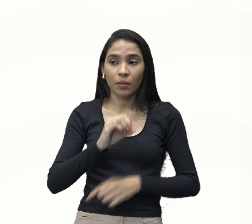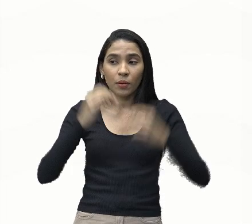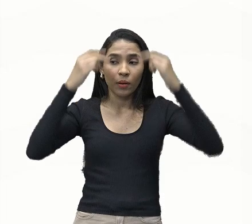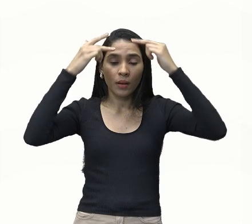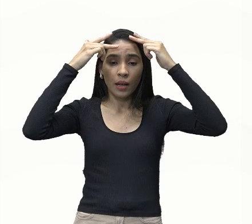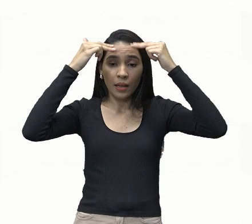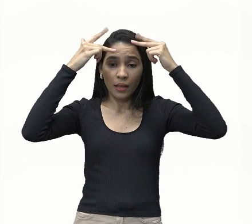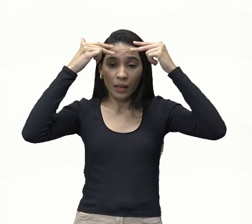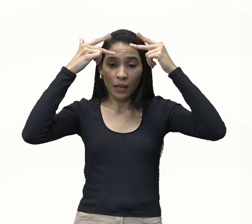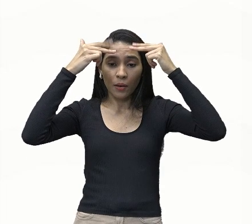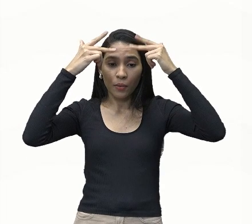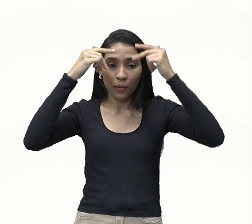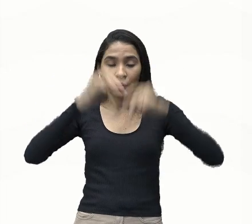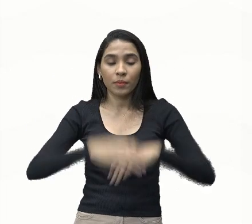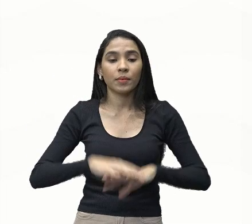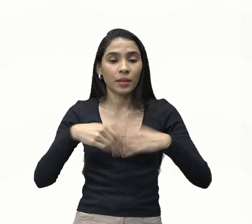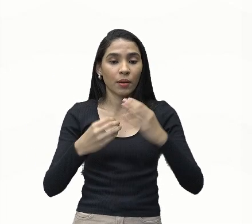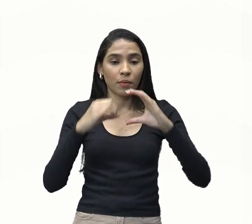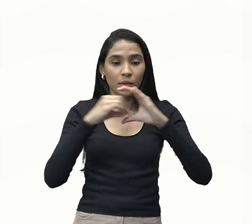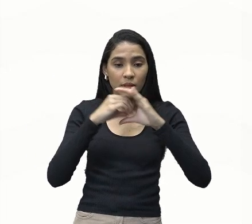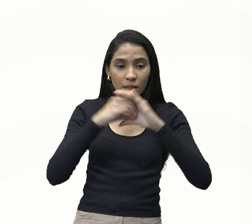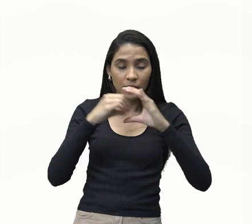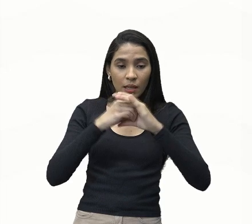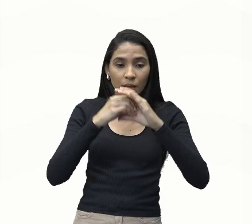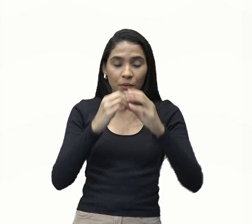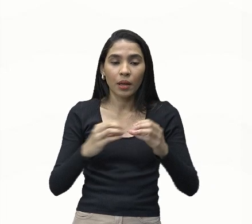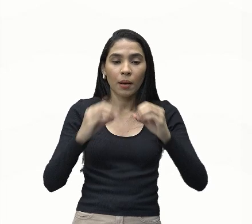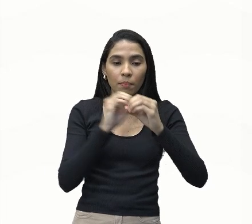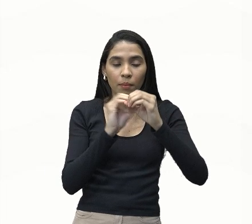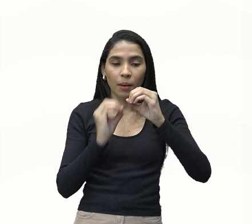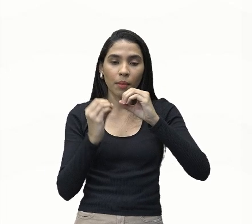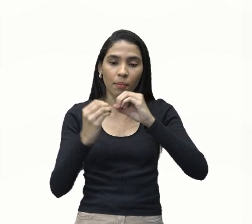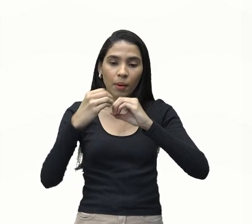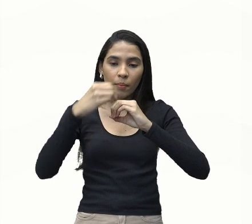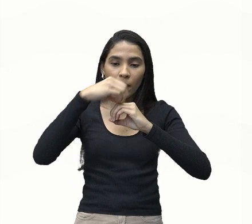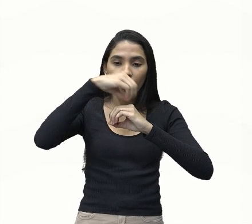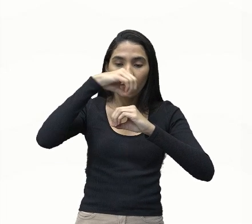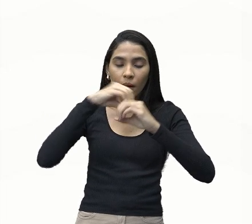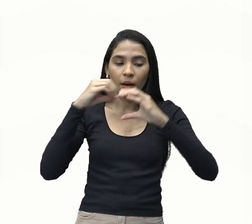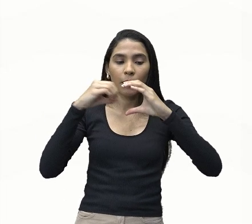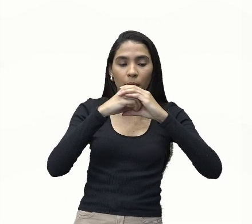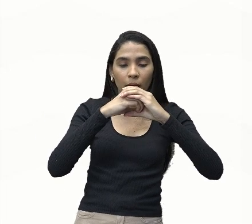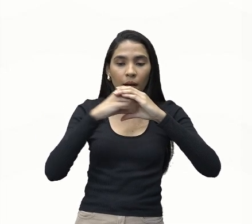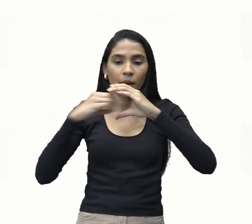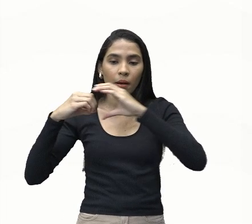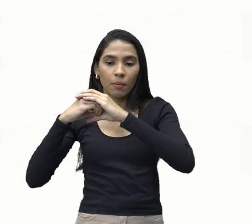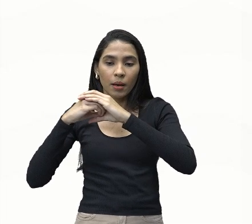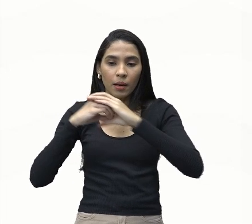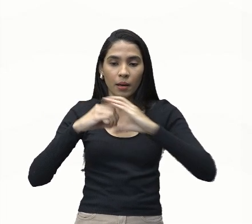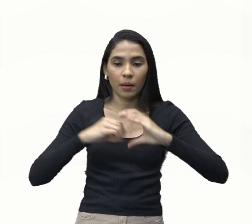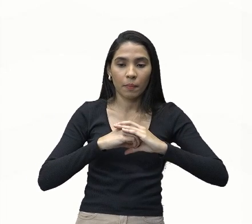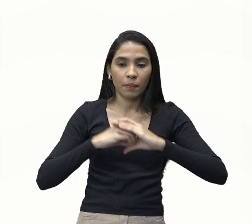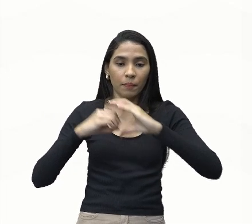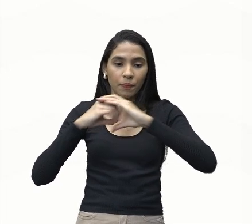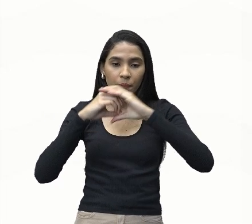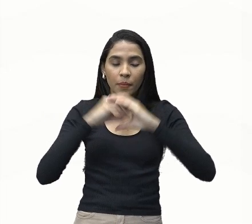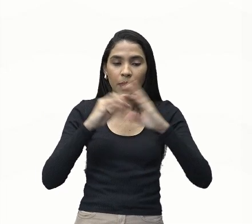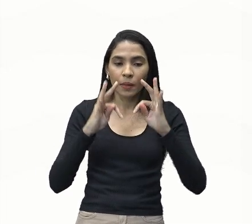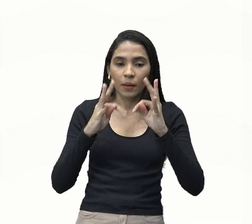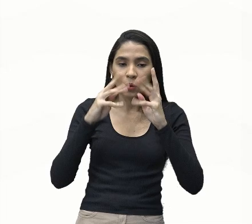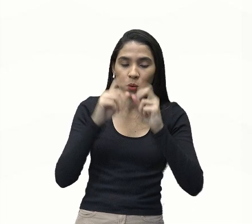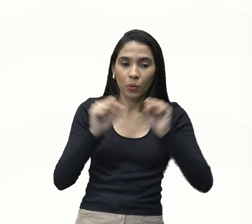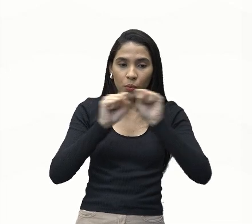nervoso. Então, é essa célula aqui que vai se juntando, formando um tecido nervoso, até formar todo